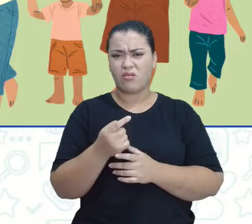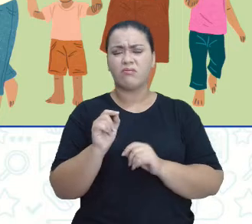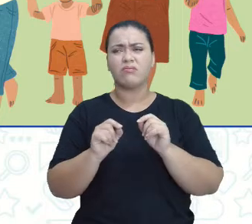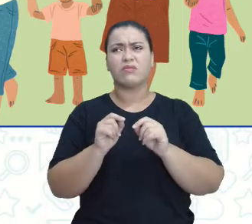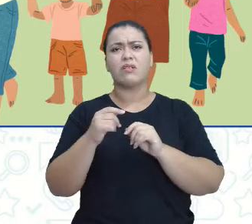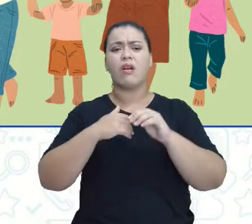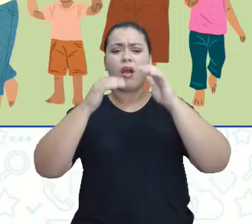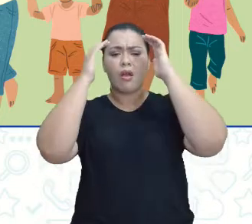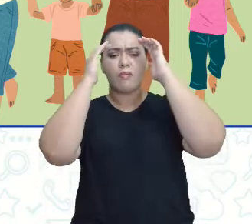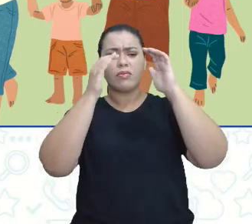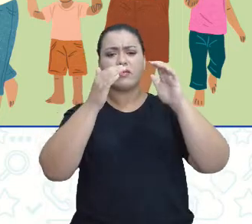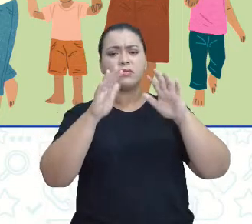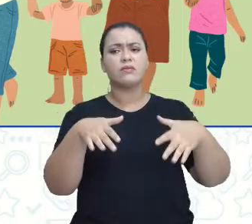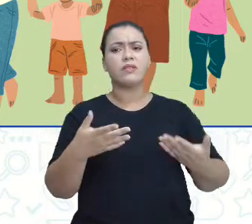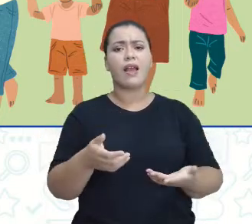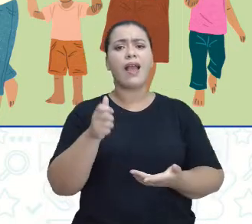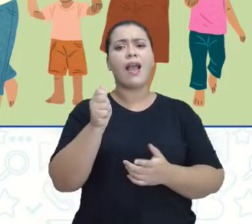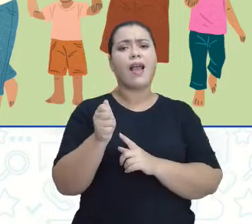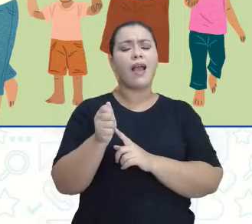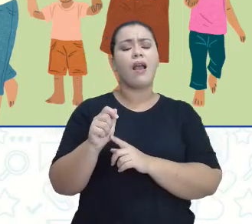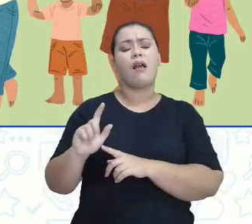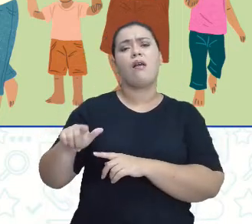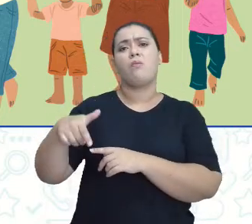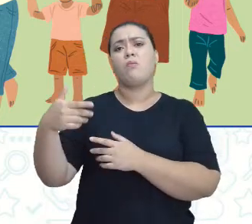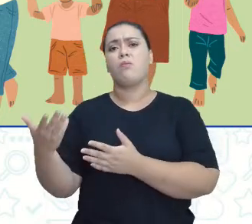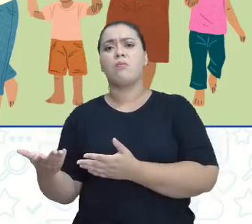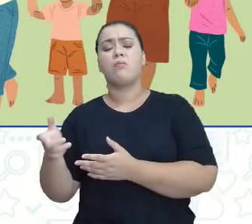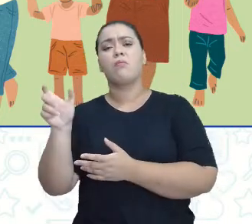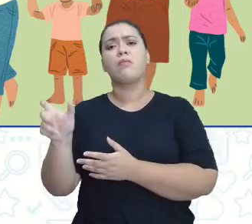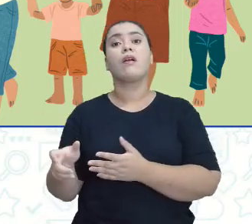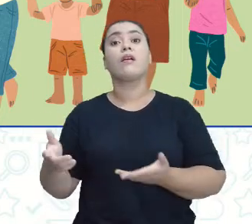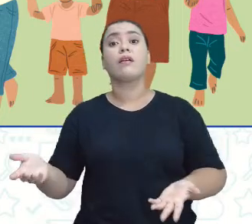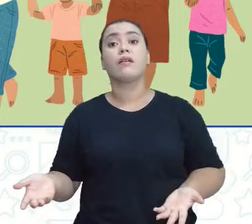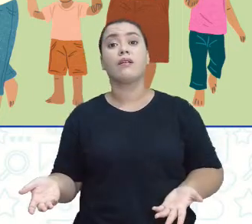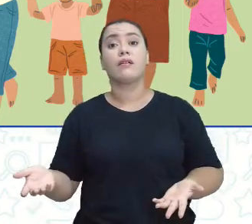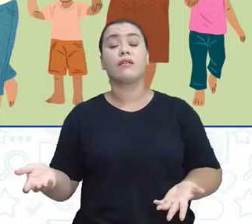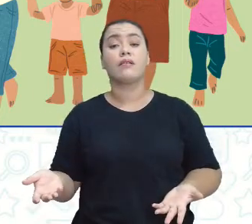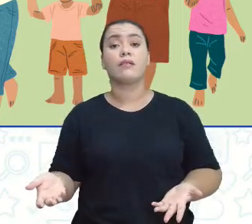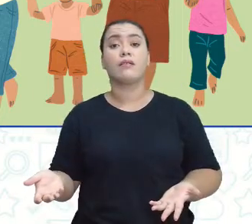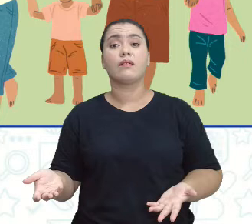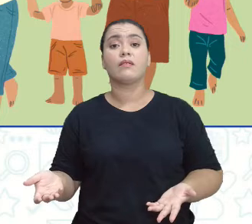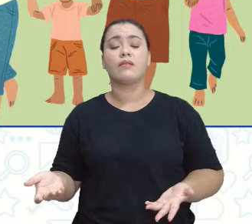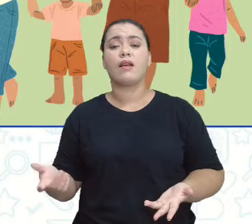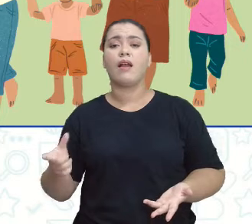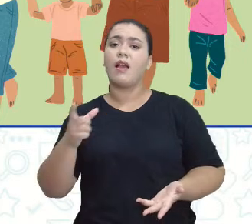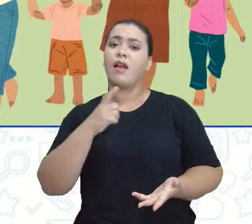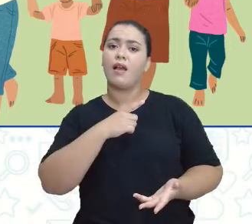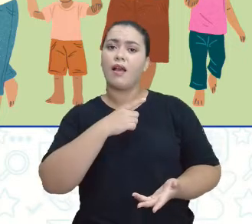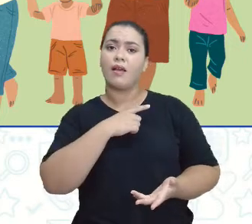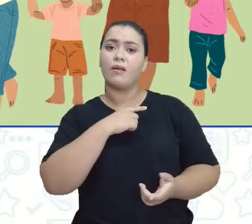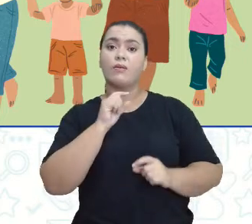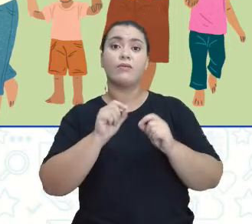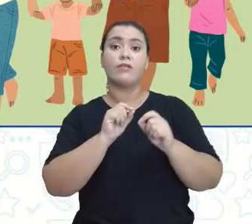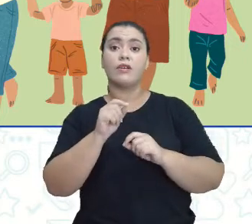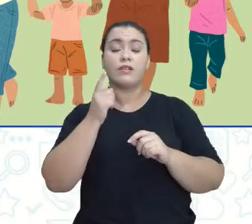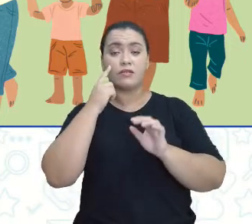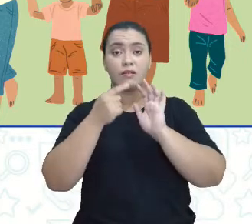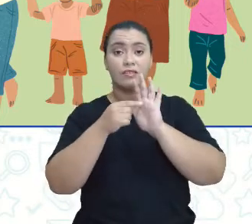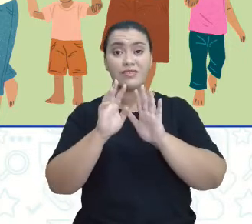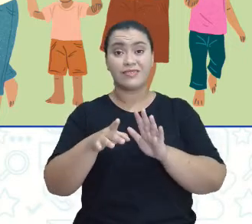obedece, obedece a quem? Então, olha quando eu falo obedece a quem, eu tenho uma marca do quê?